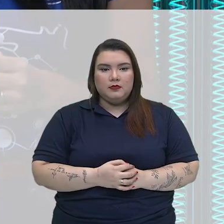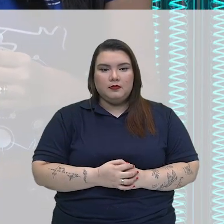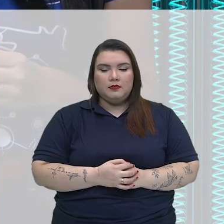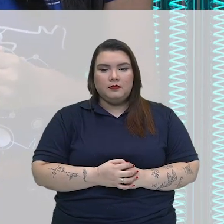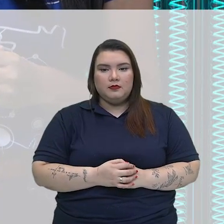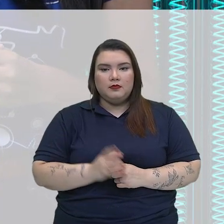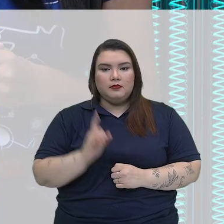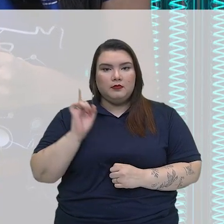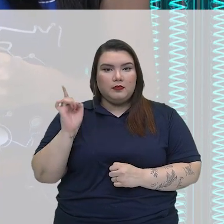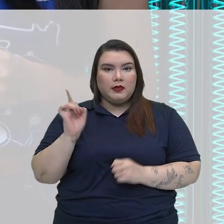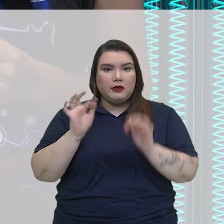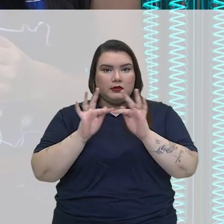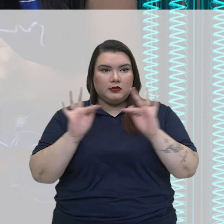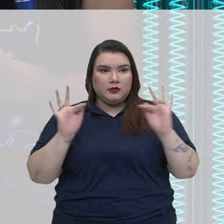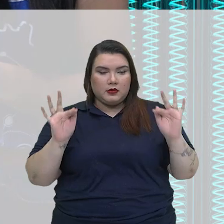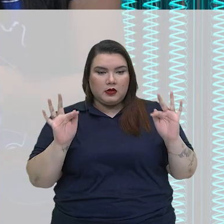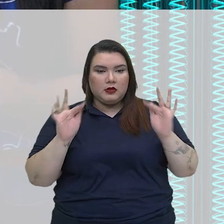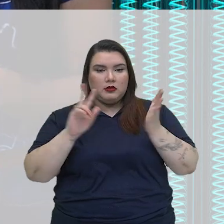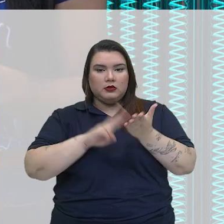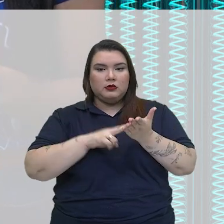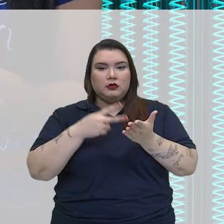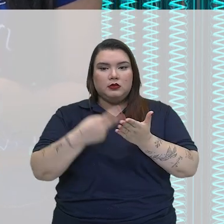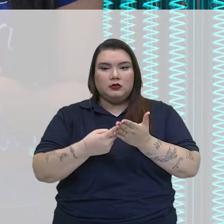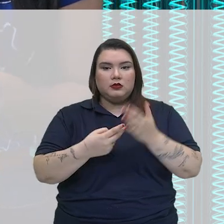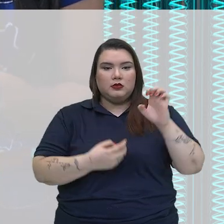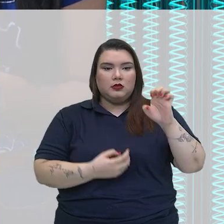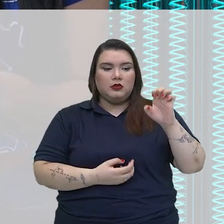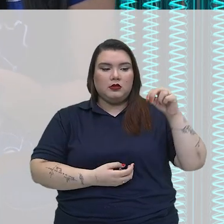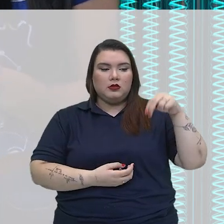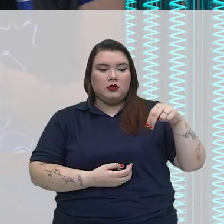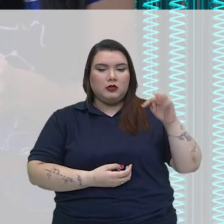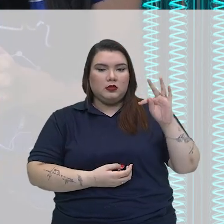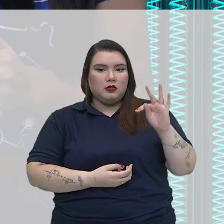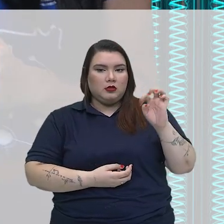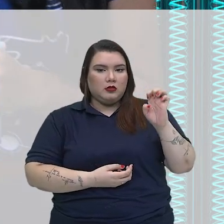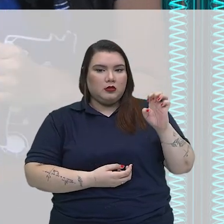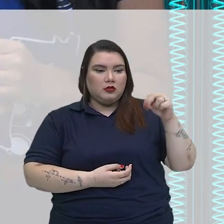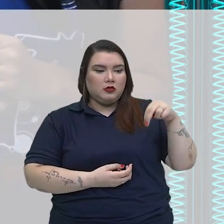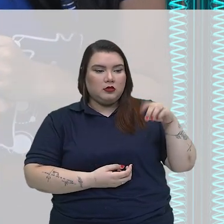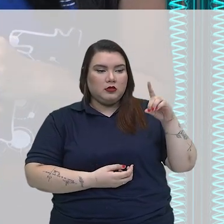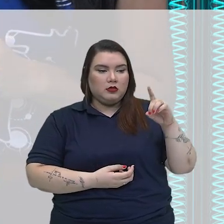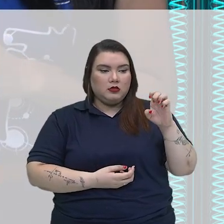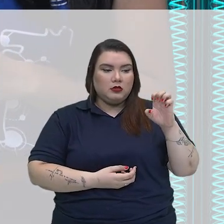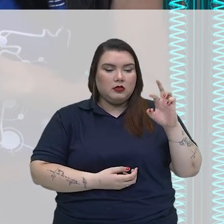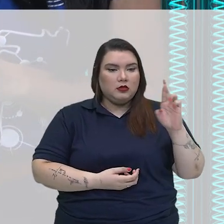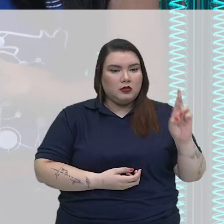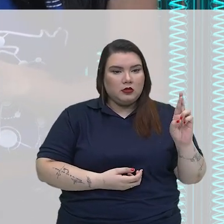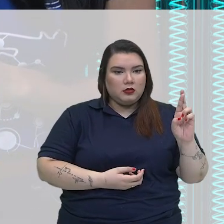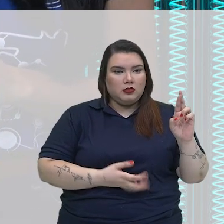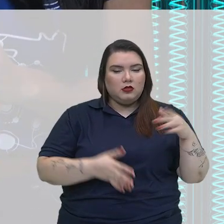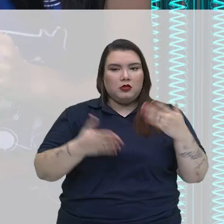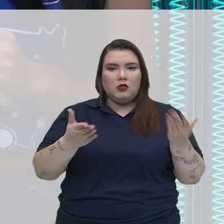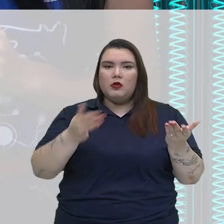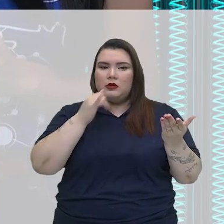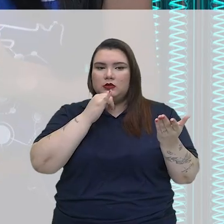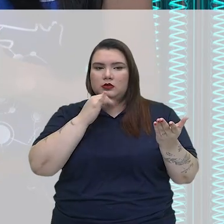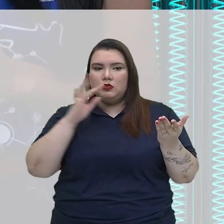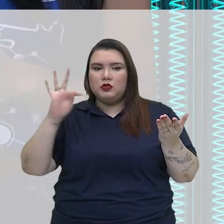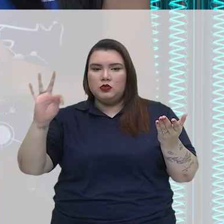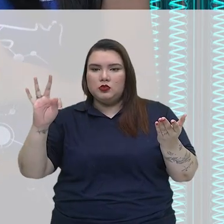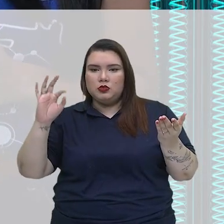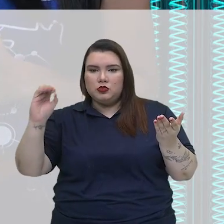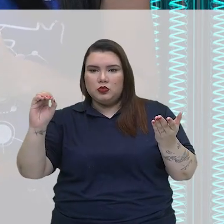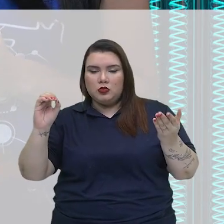To understand, que significa entender. Viram? Terminou com Rzinho ali na língua portuguesa.